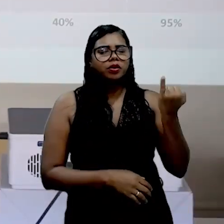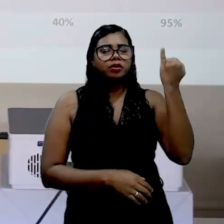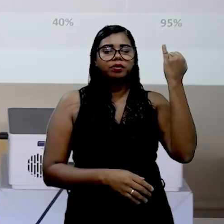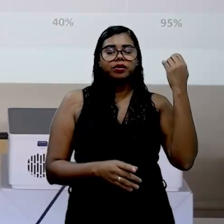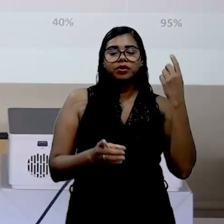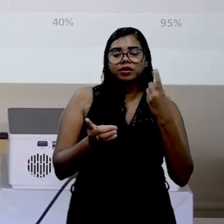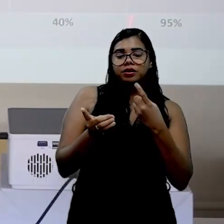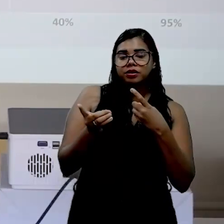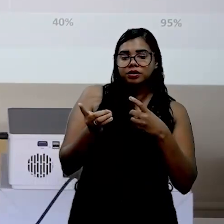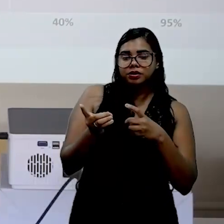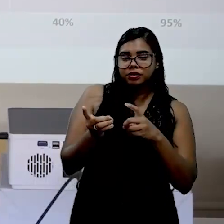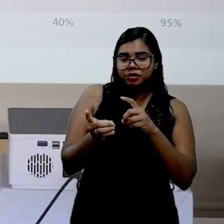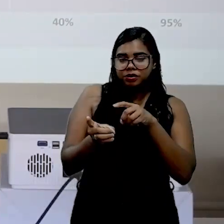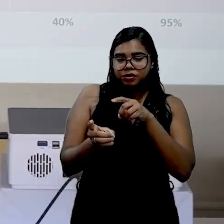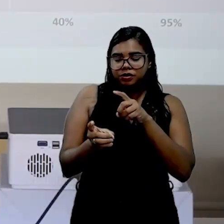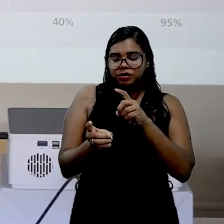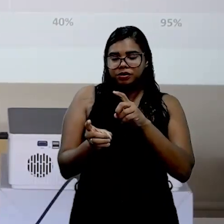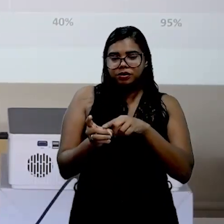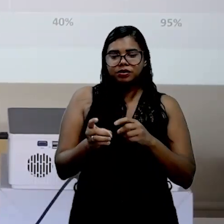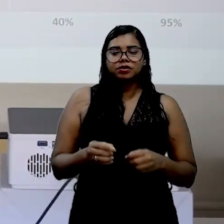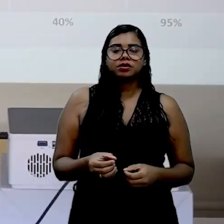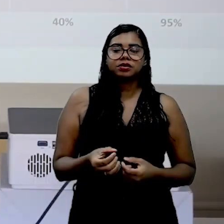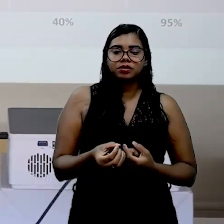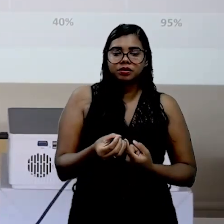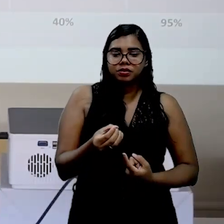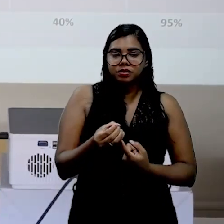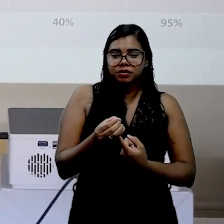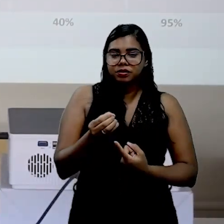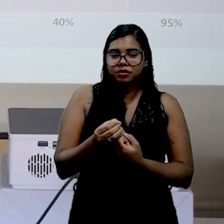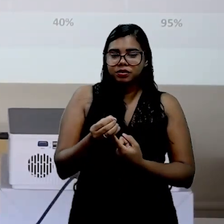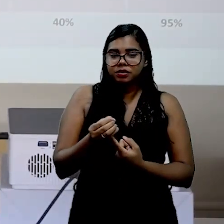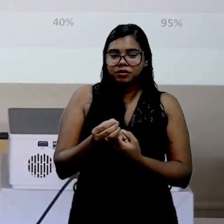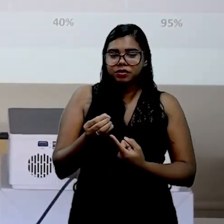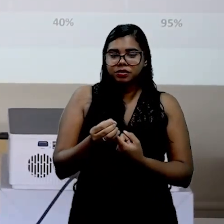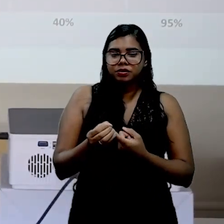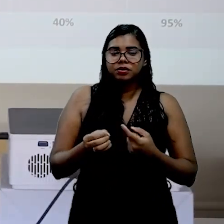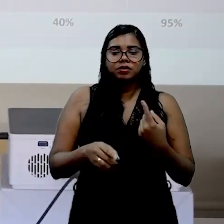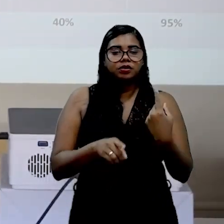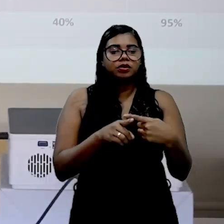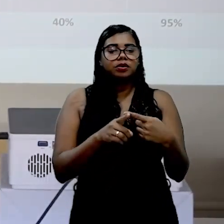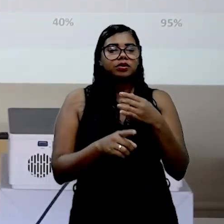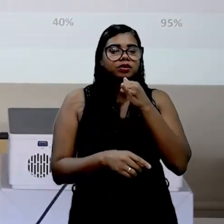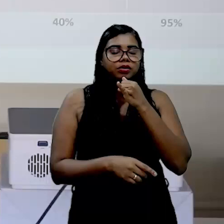relação dele com o câncer. Você veja, toda vez que o PSA,